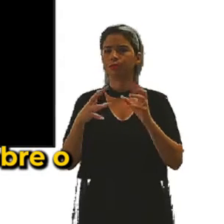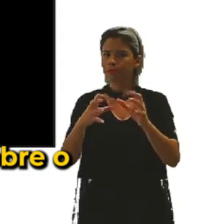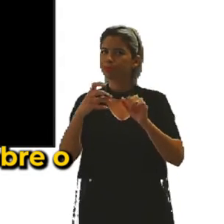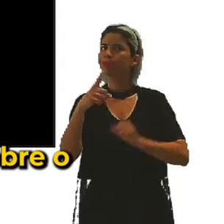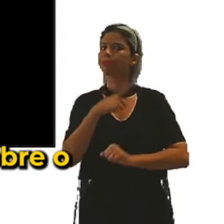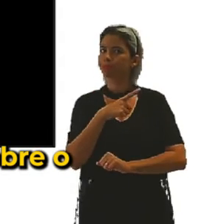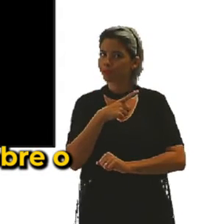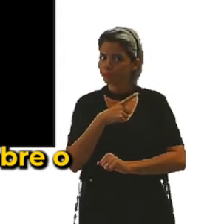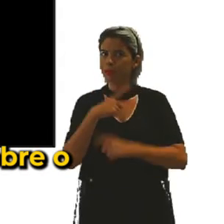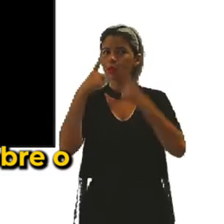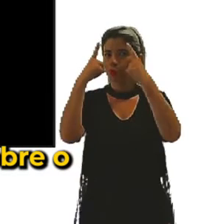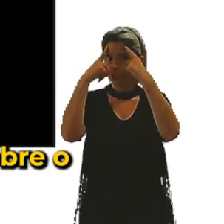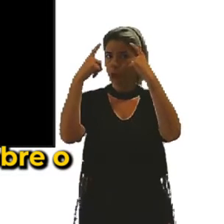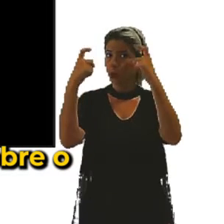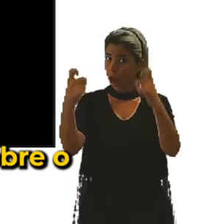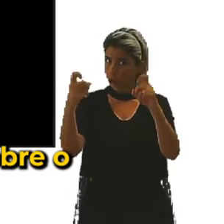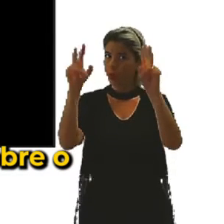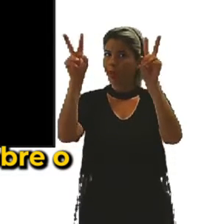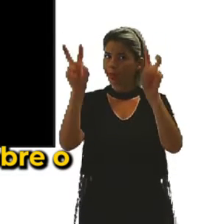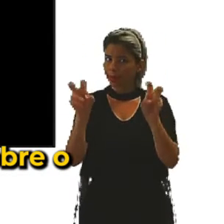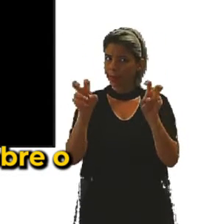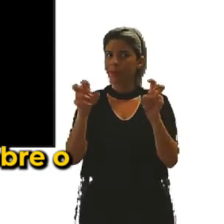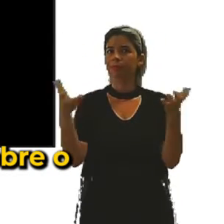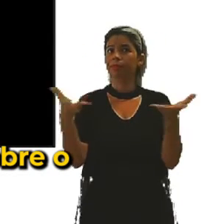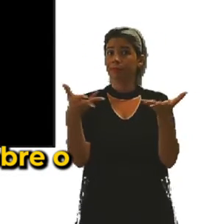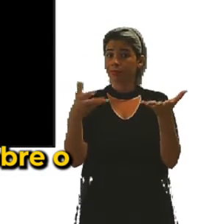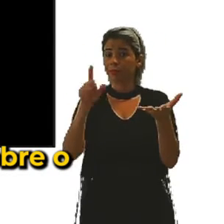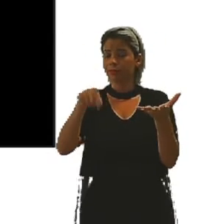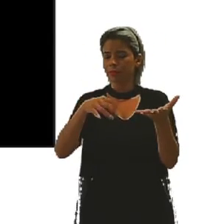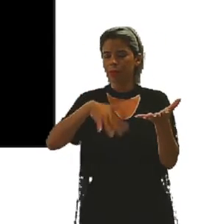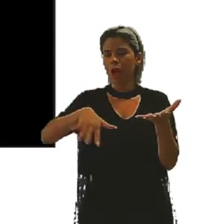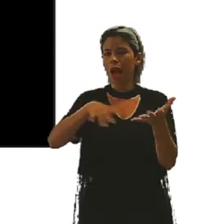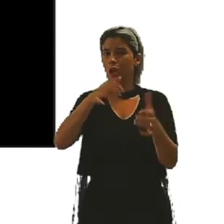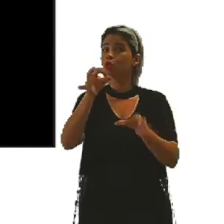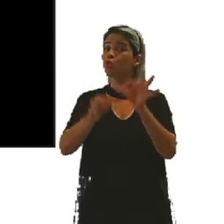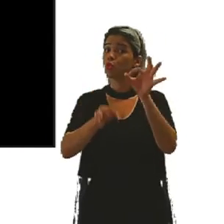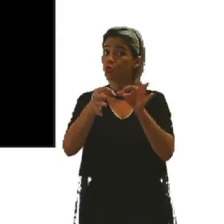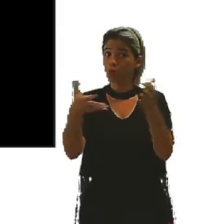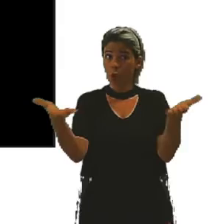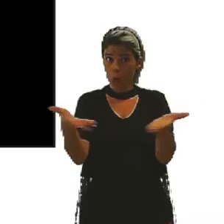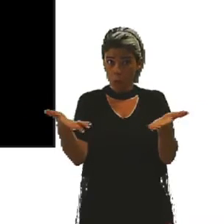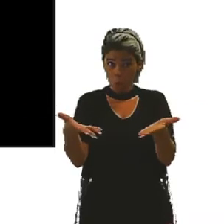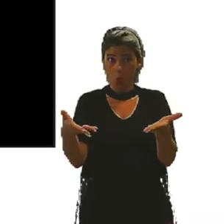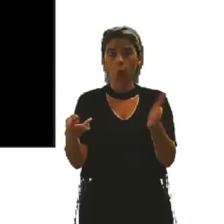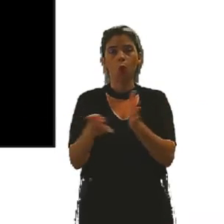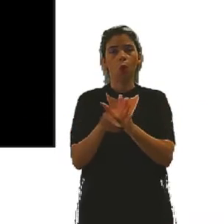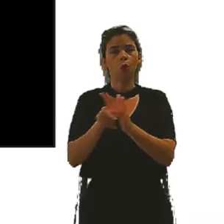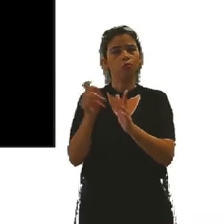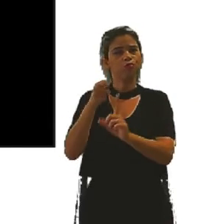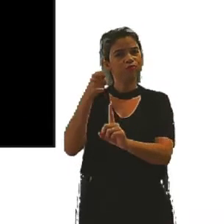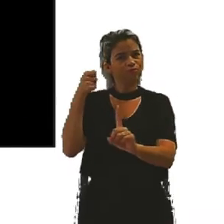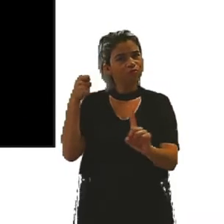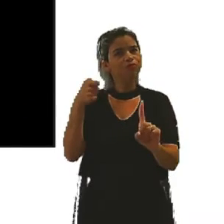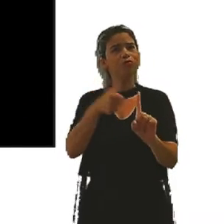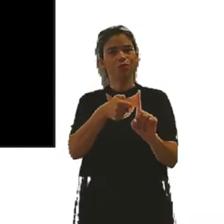sobre a violência, e aqui neste momento sobre o fenômeno jurídico do feminicídio.